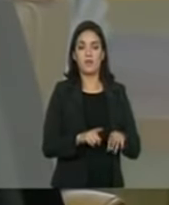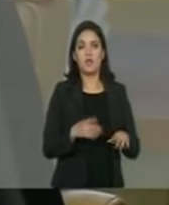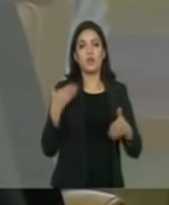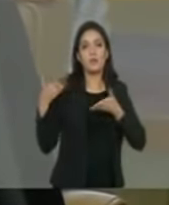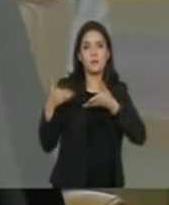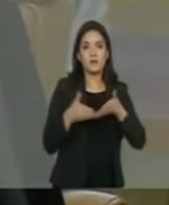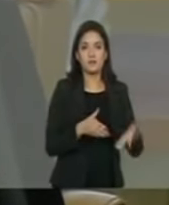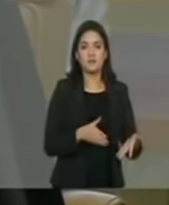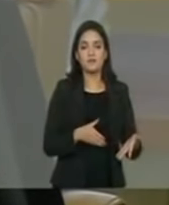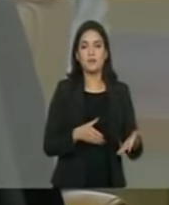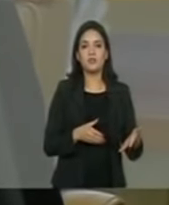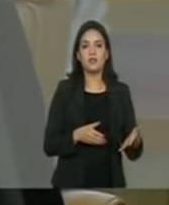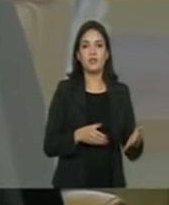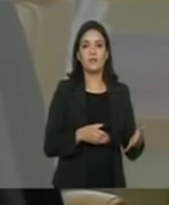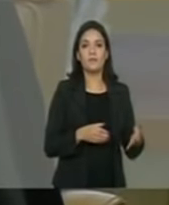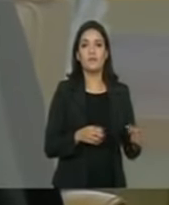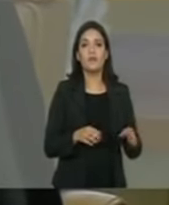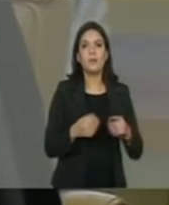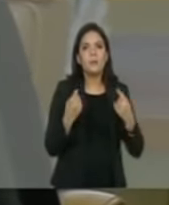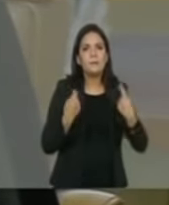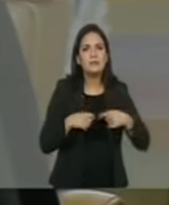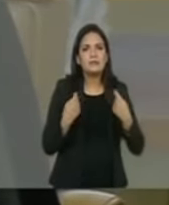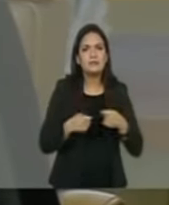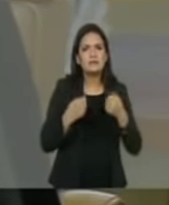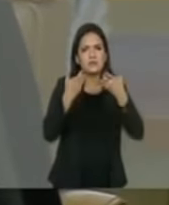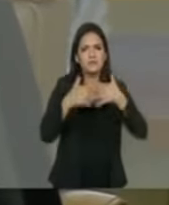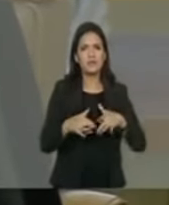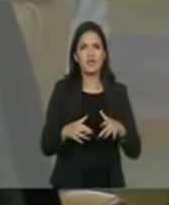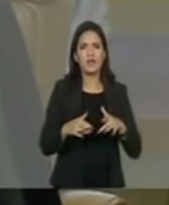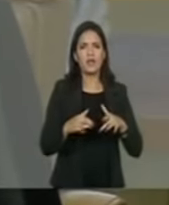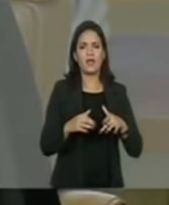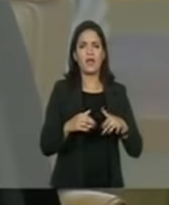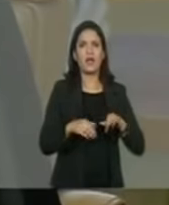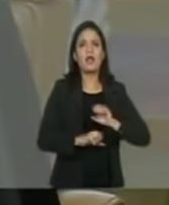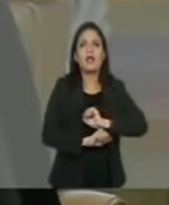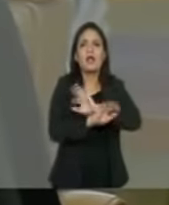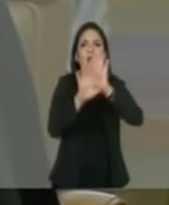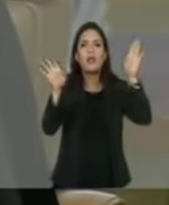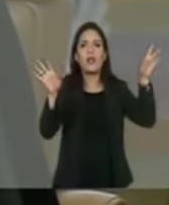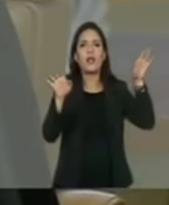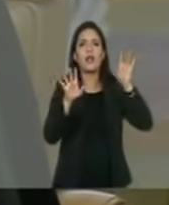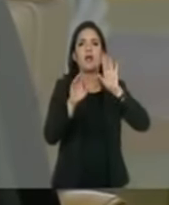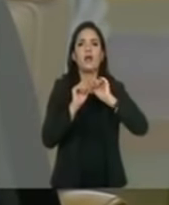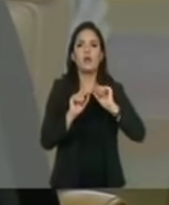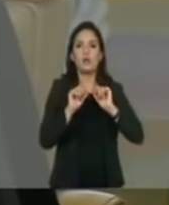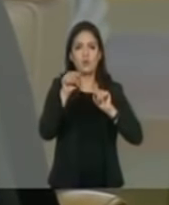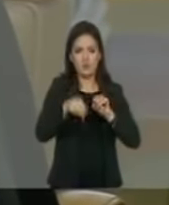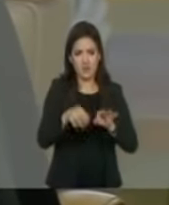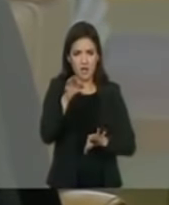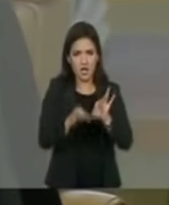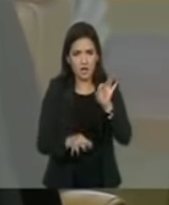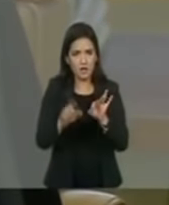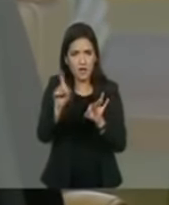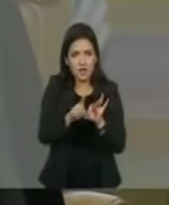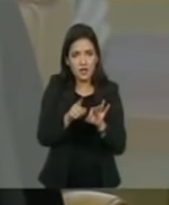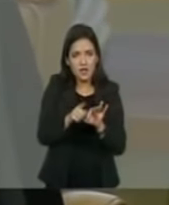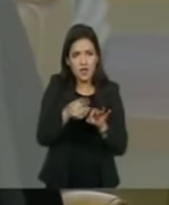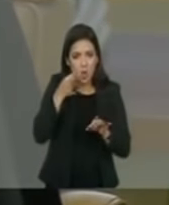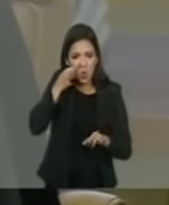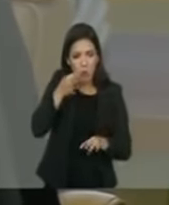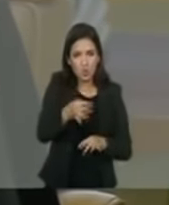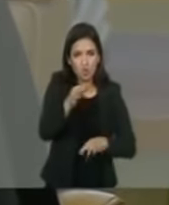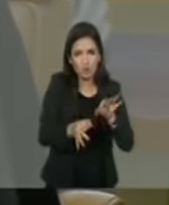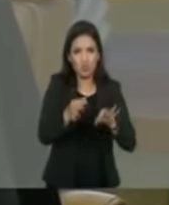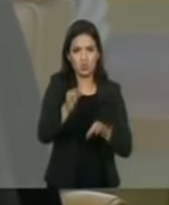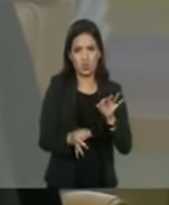claro bem claro portanto senhor presidente que esta corte suprema não julga não julga em função